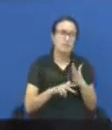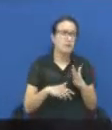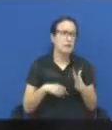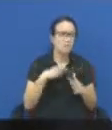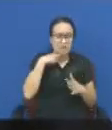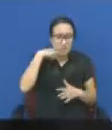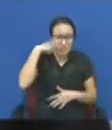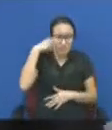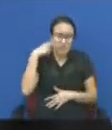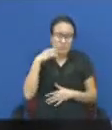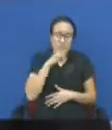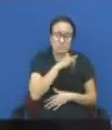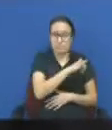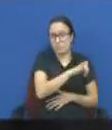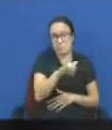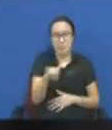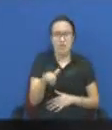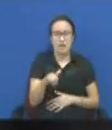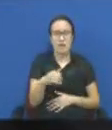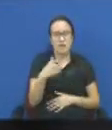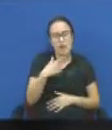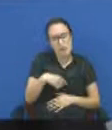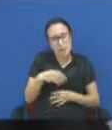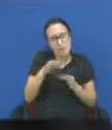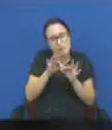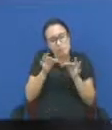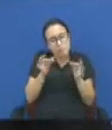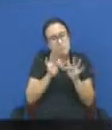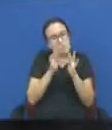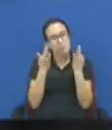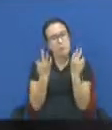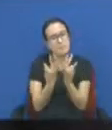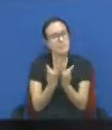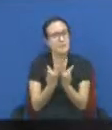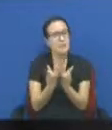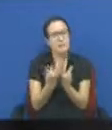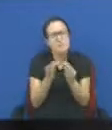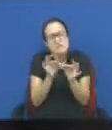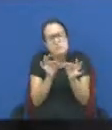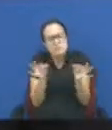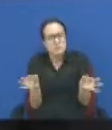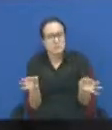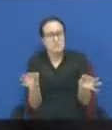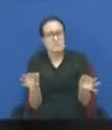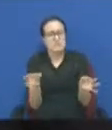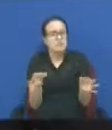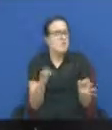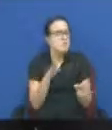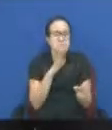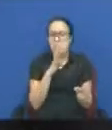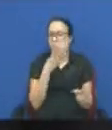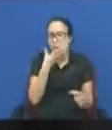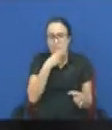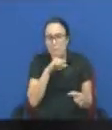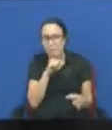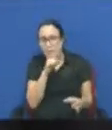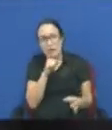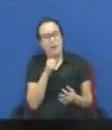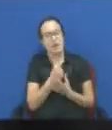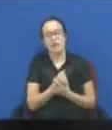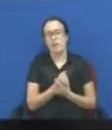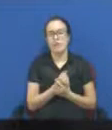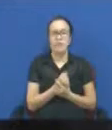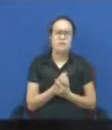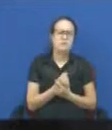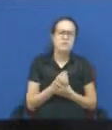não. Tive uma família humilde, né? Não conheço meu pai desde os meus 5 anos de idade. Né, passei por um desafio muito grande